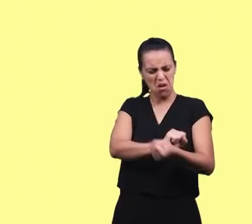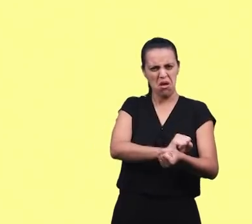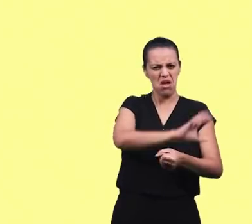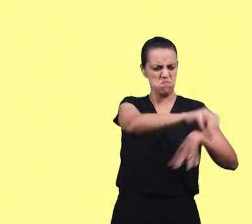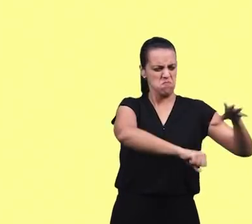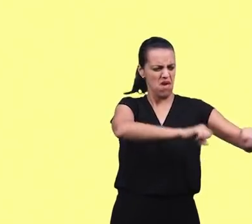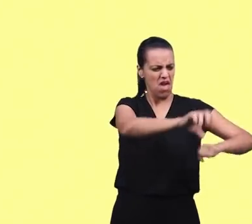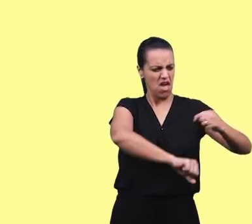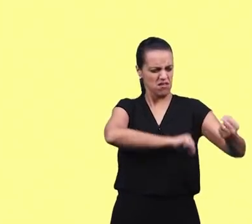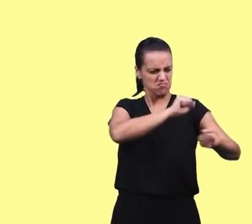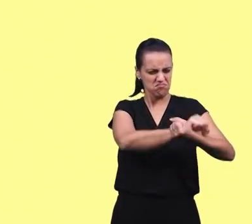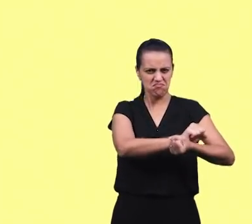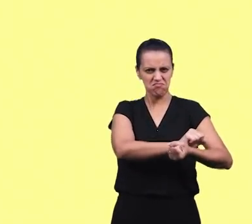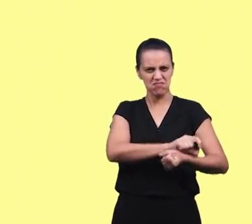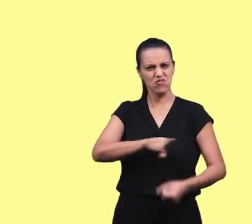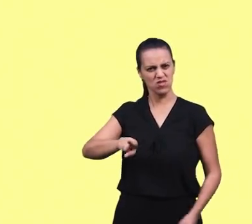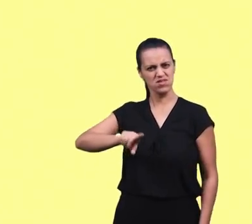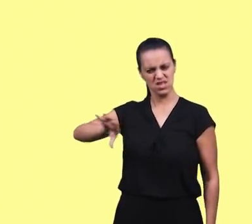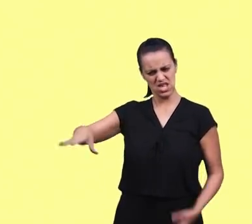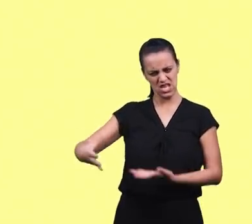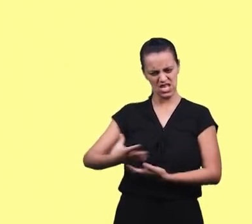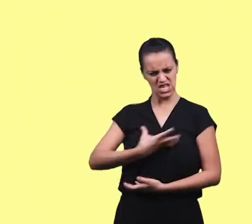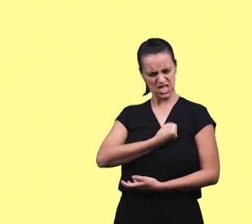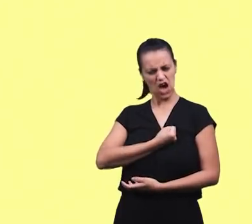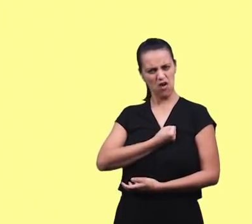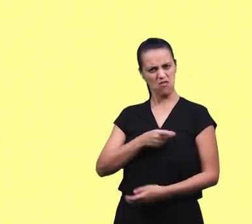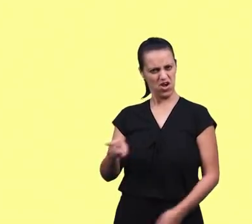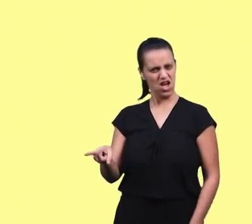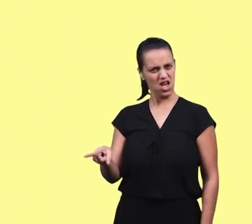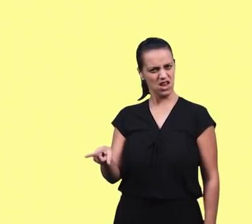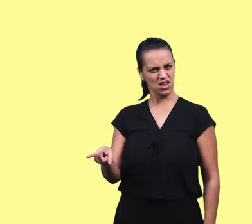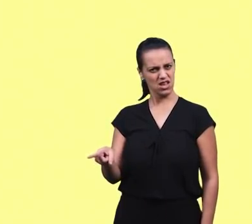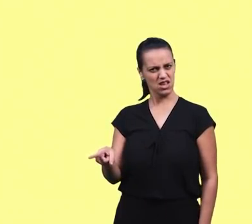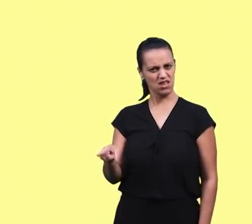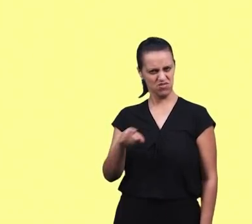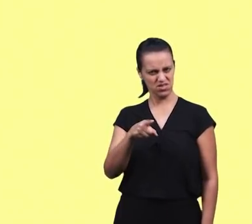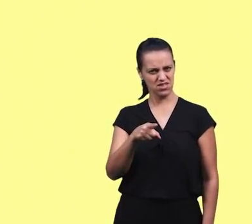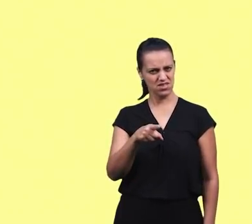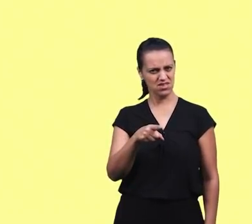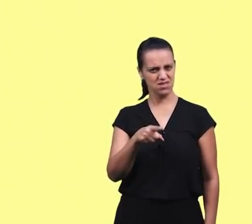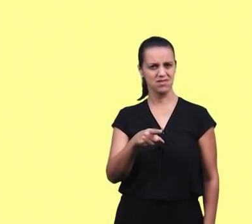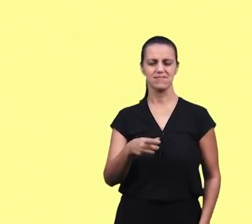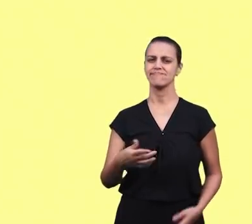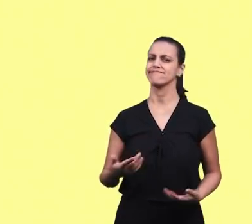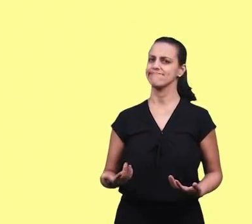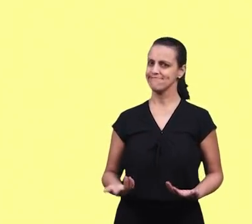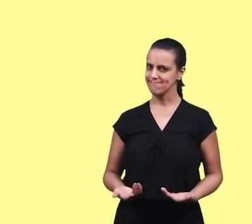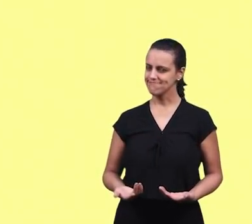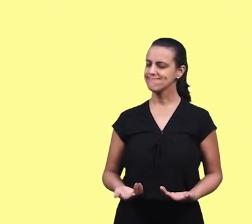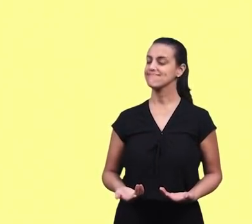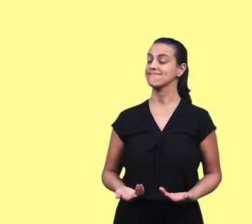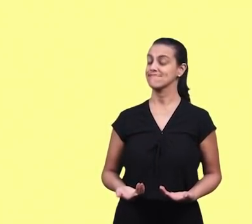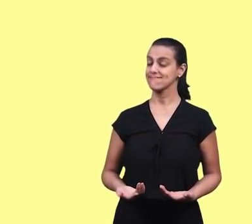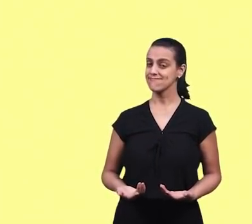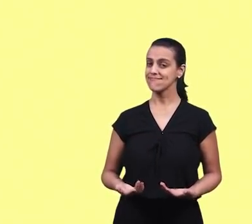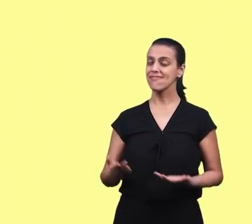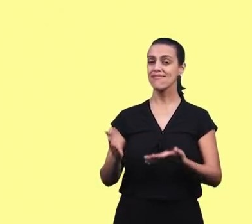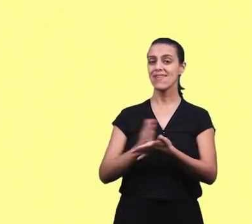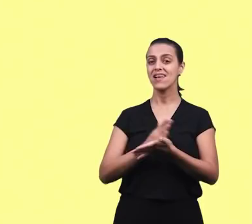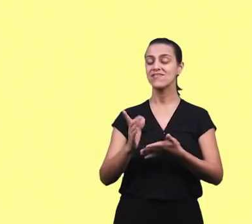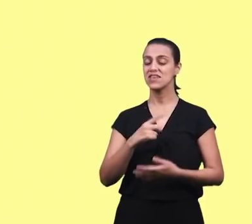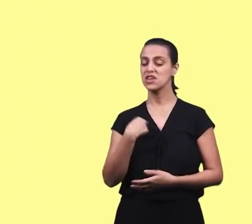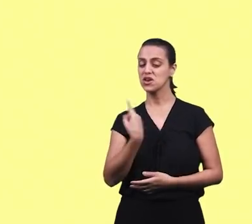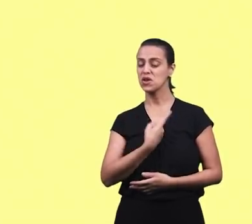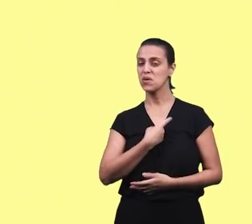prendia os servos do Senhor, você salvaria ele? Pois é, muitas vezes nós, como homens,